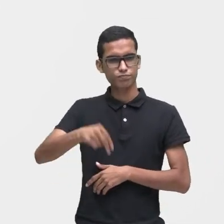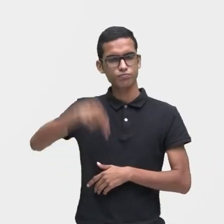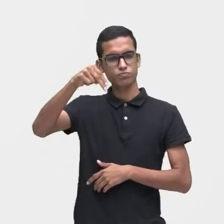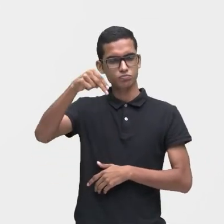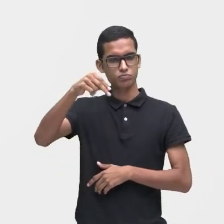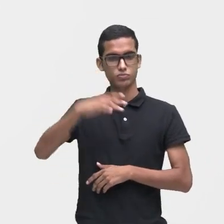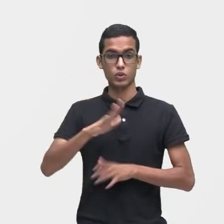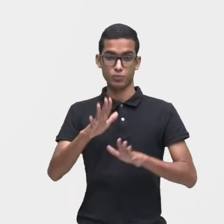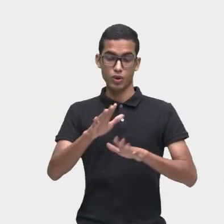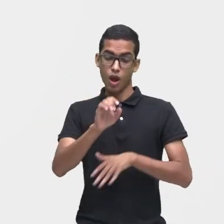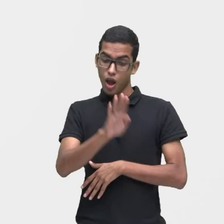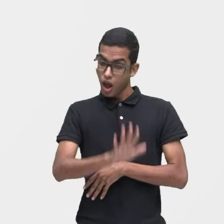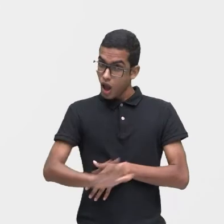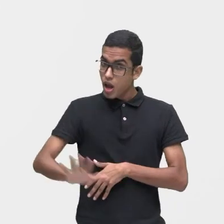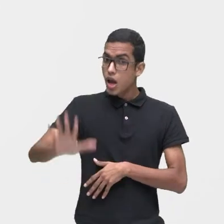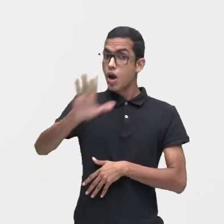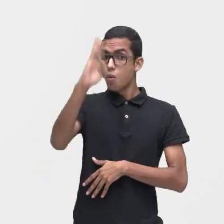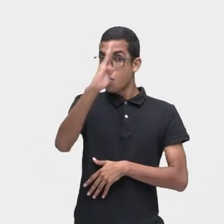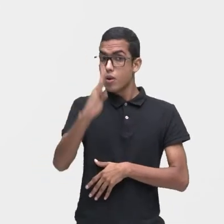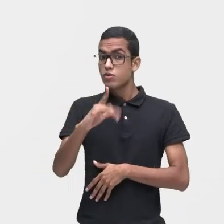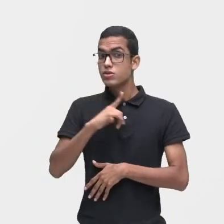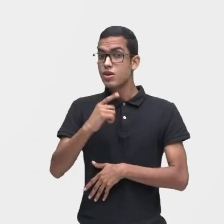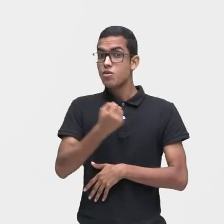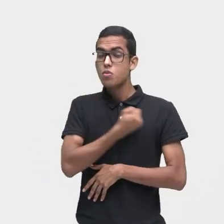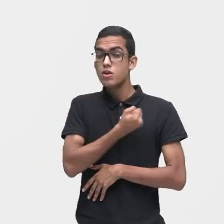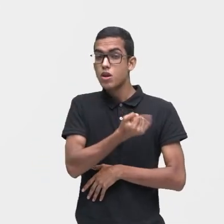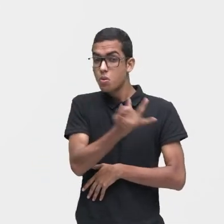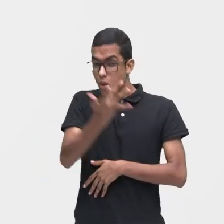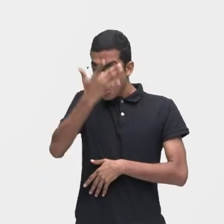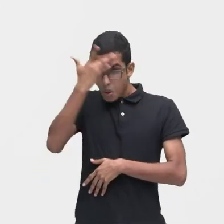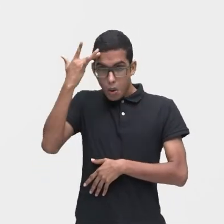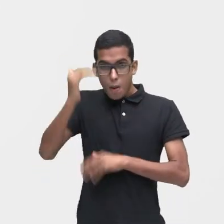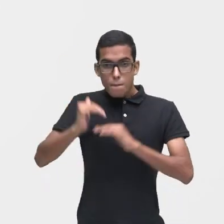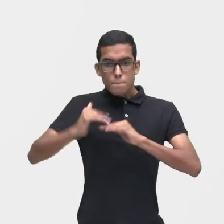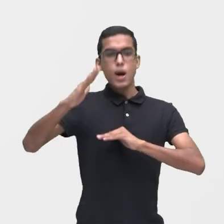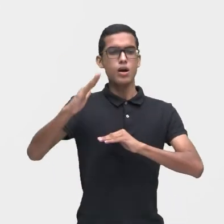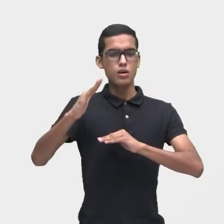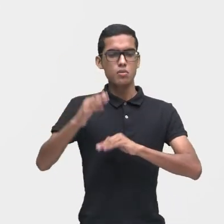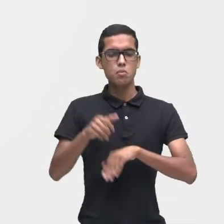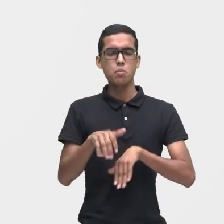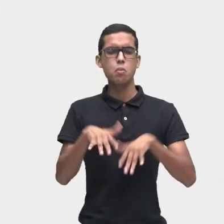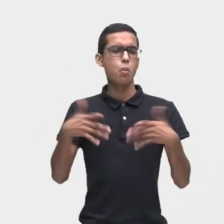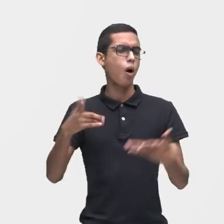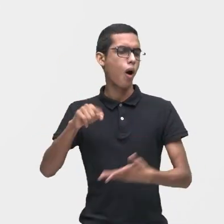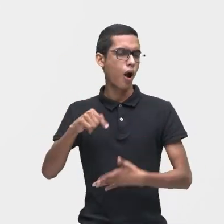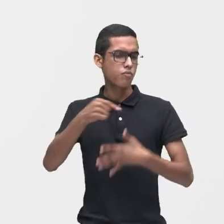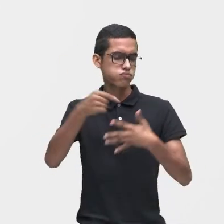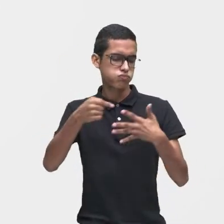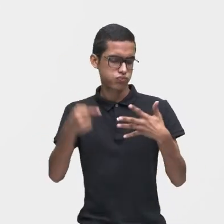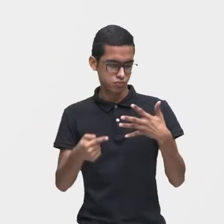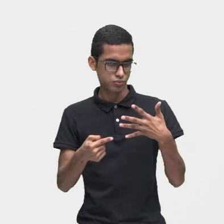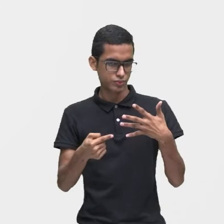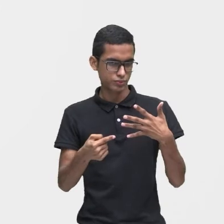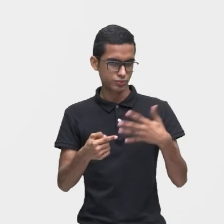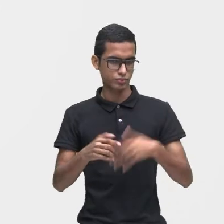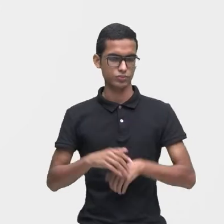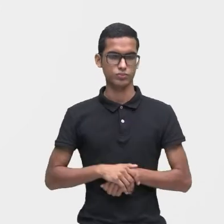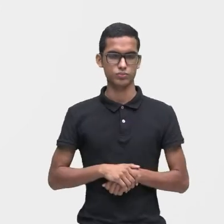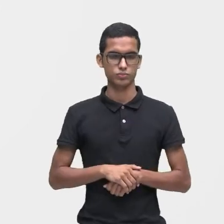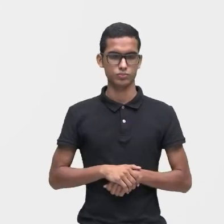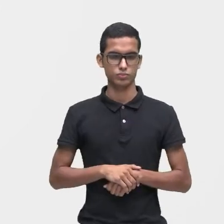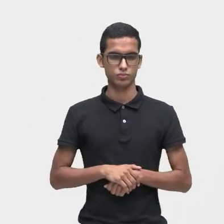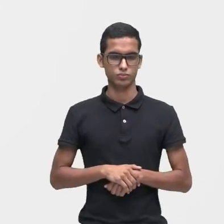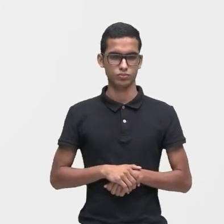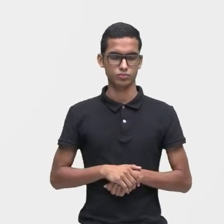a região que apresenta o maior número de habitantes você vai dizer para mim qual delas é a mais populosa do